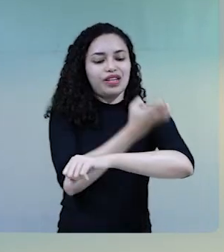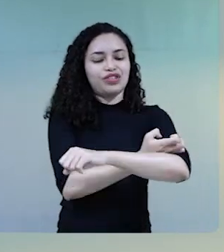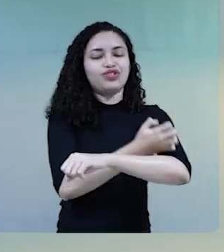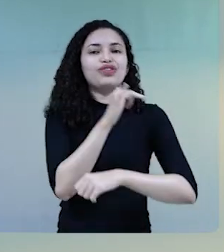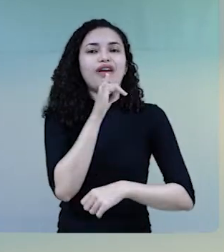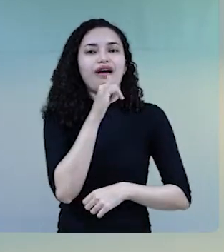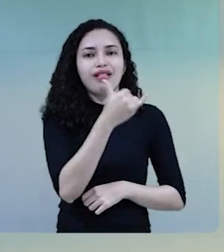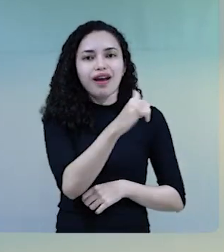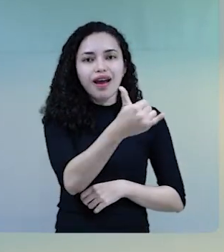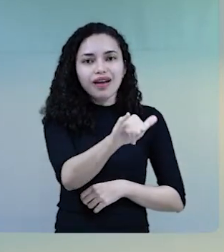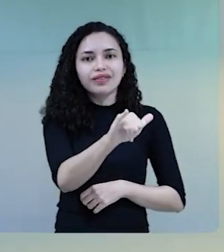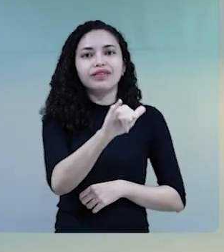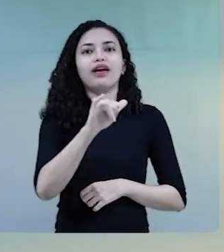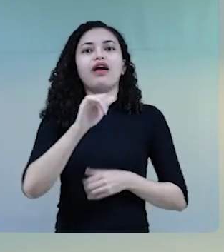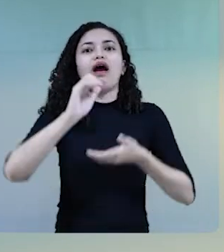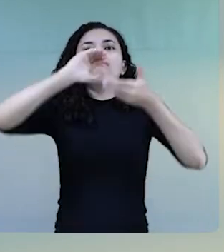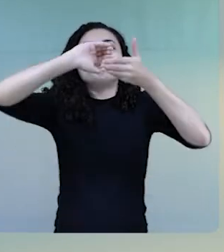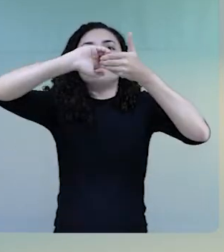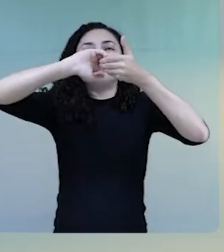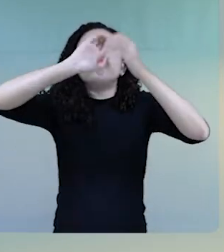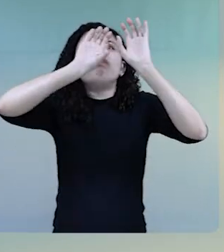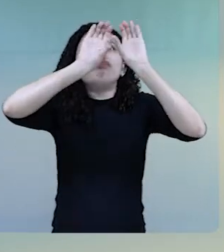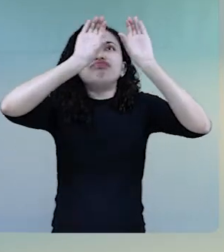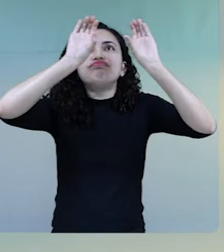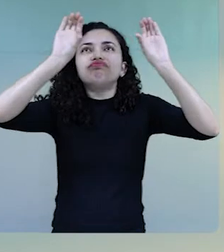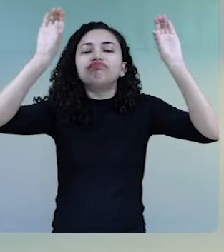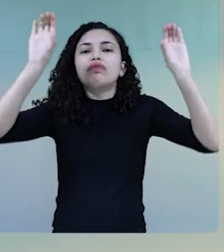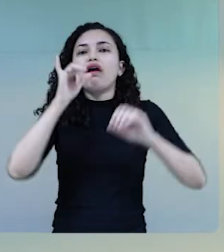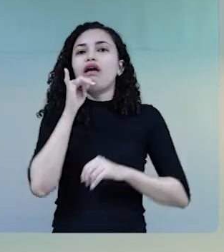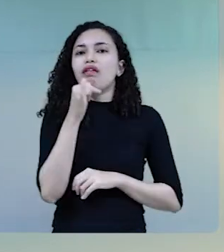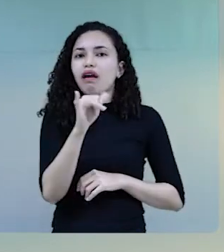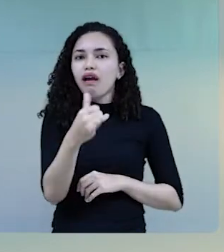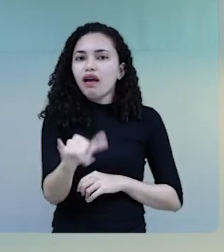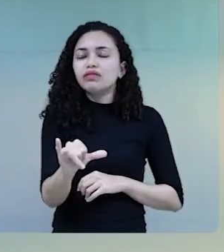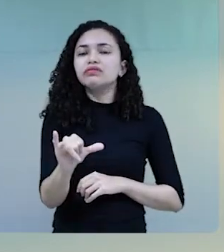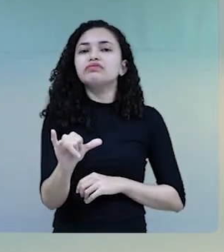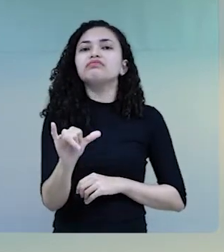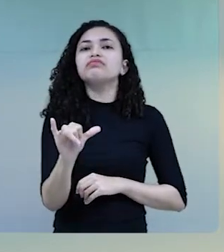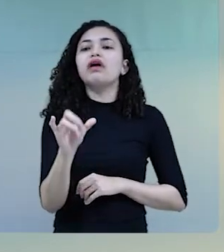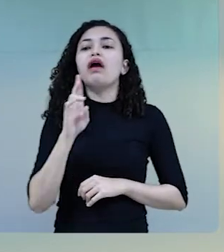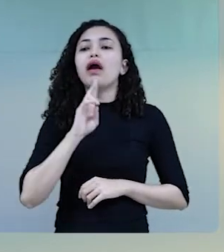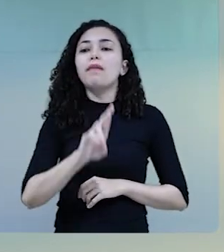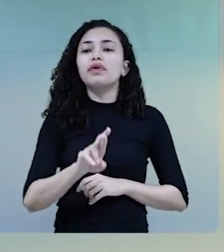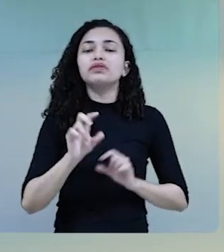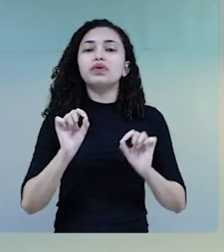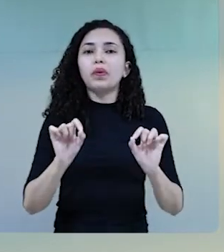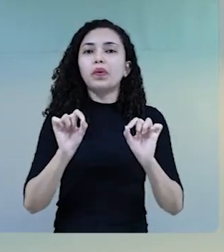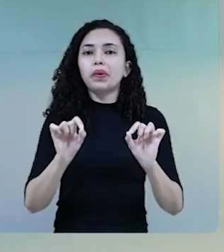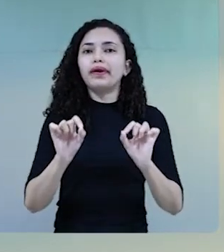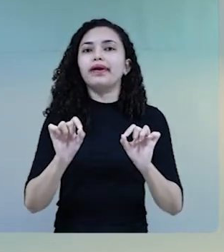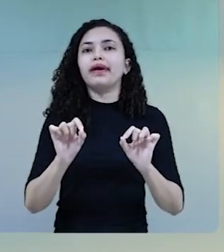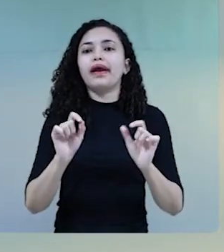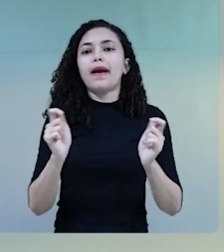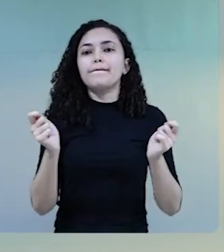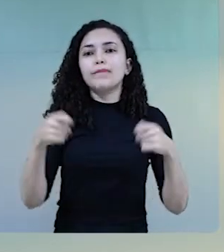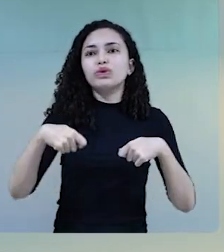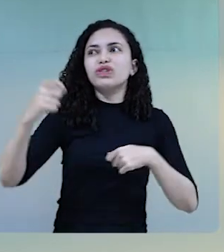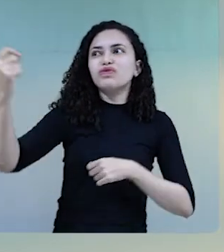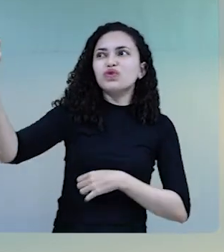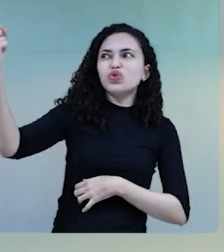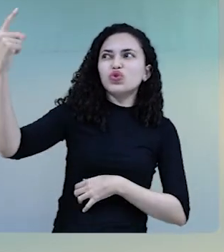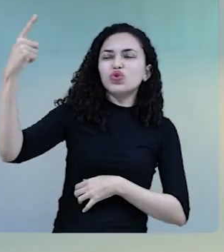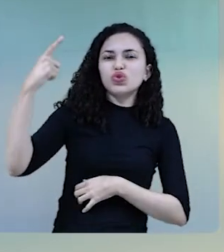células fotovoltaicas. Representam o quê? Representam a transformação, podem fazer a transformação da energia solar em energia